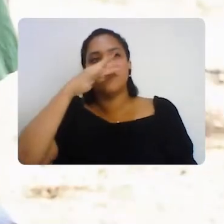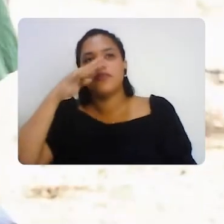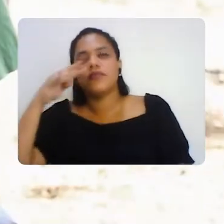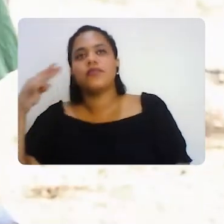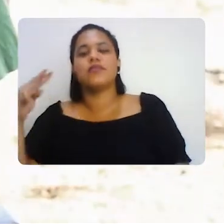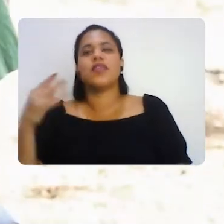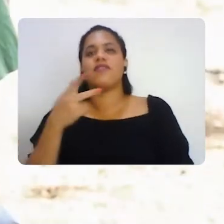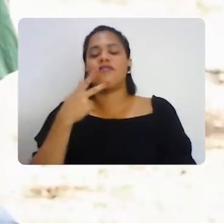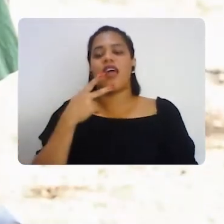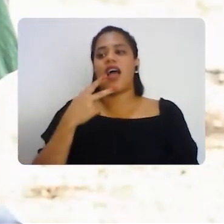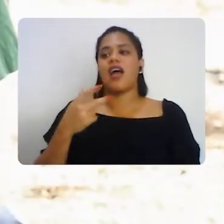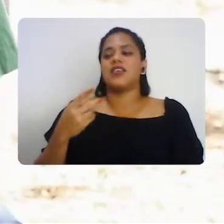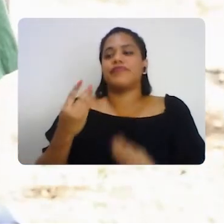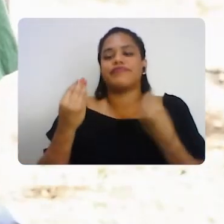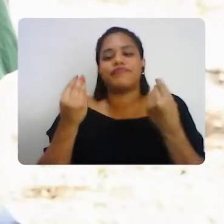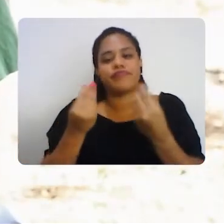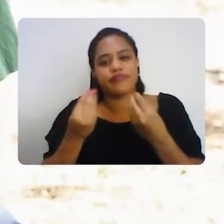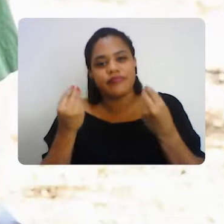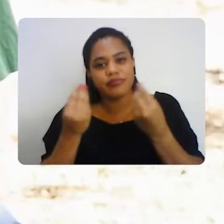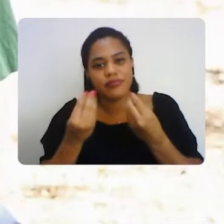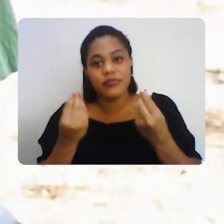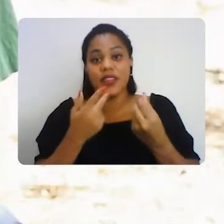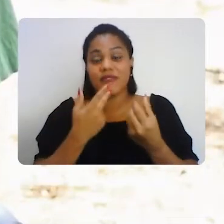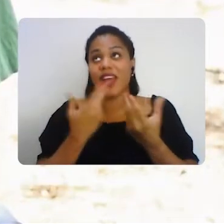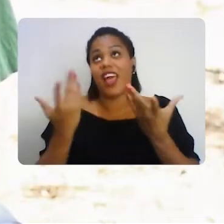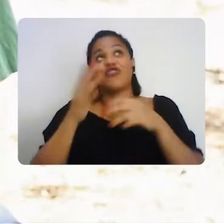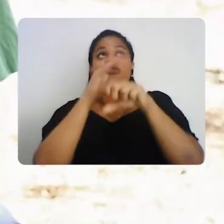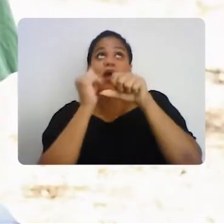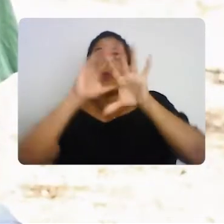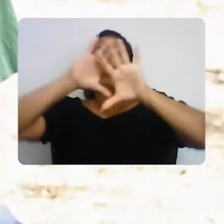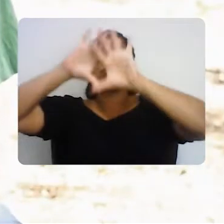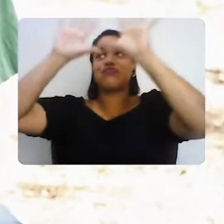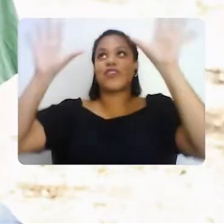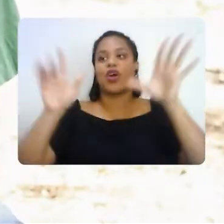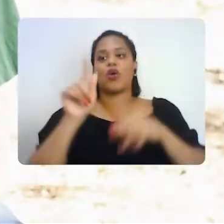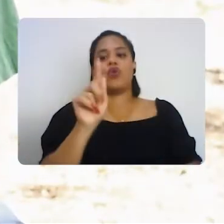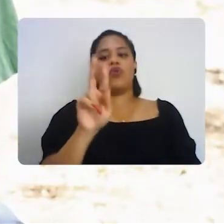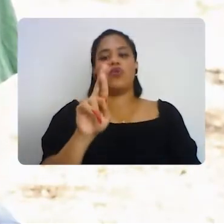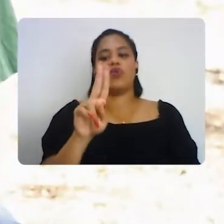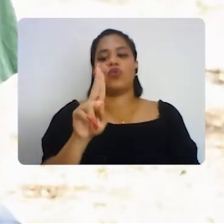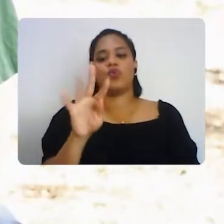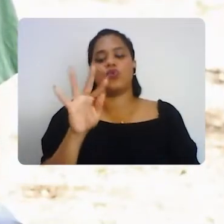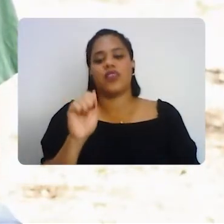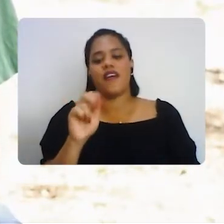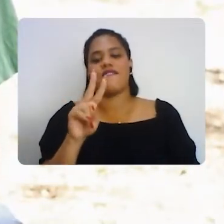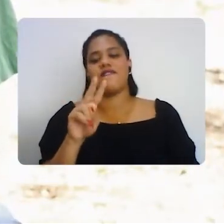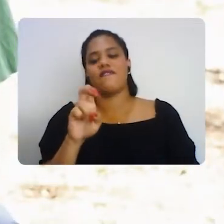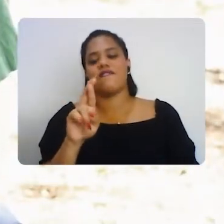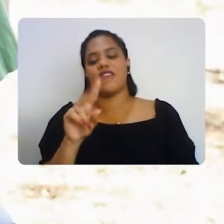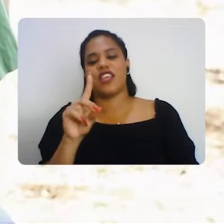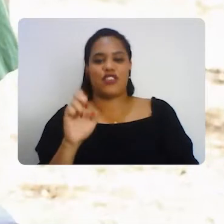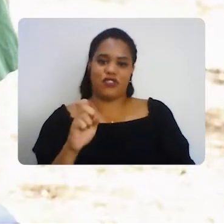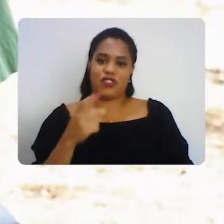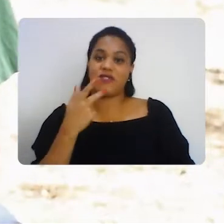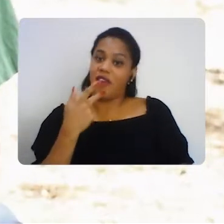aroma do fruto, que é uma cena muito sensorial. E isso é uma gruta verde. O que eu chamo de gruta verde, né, o que o